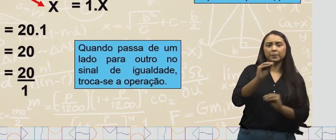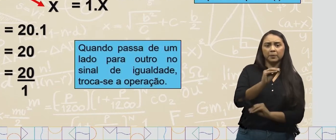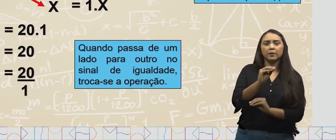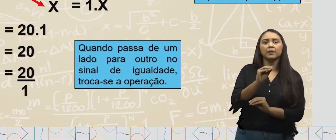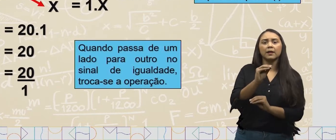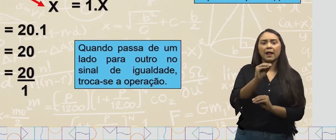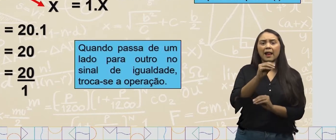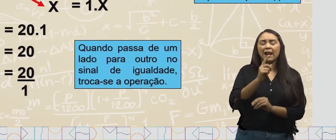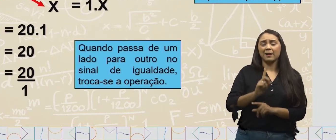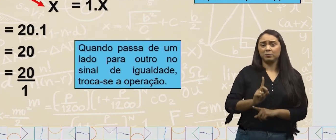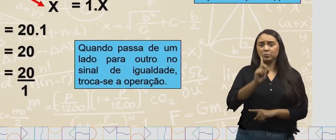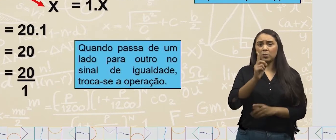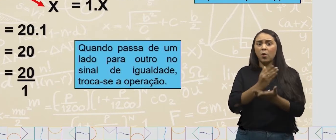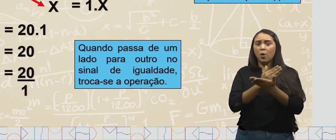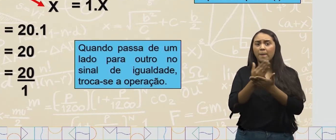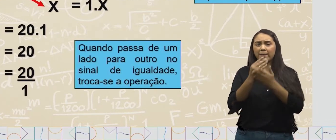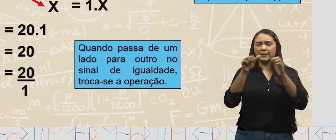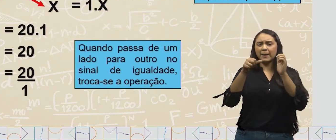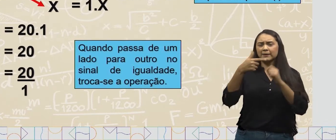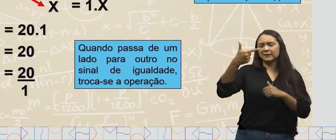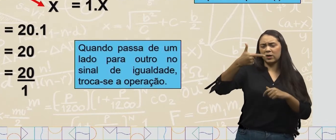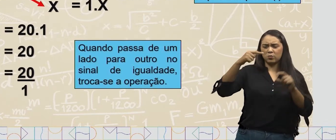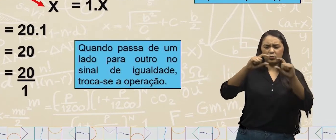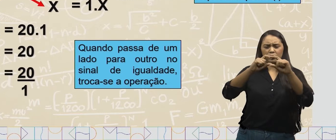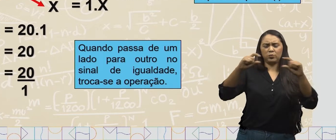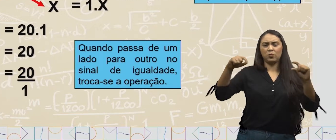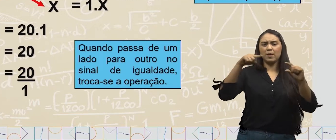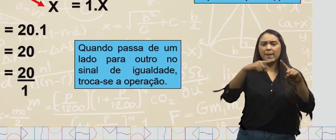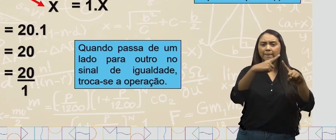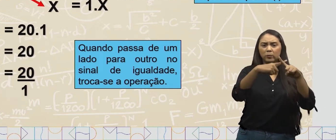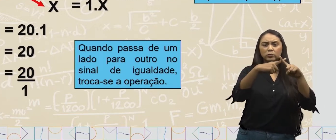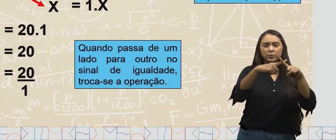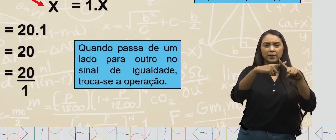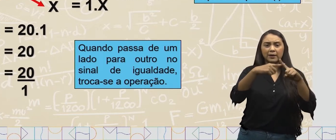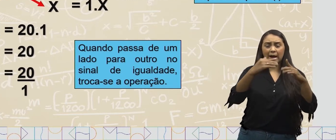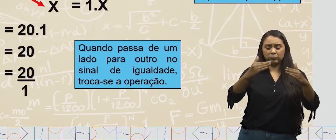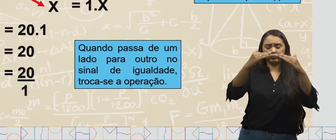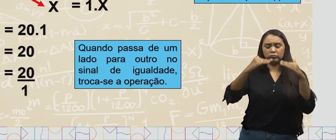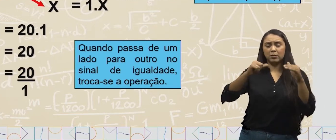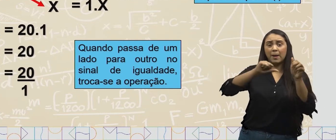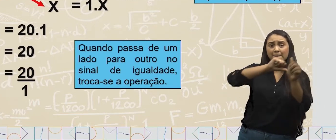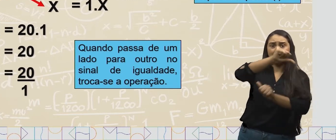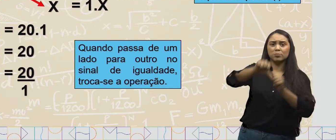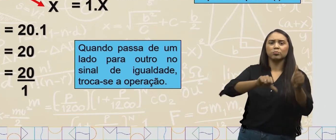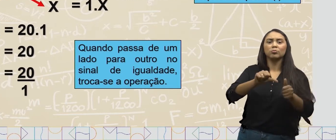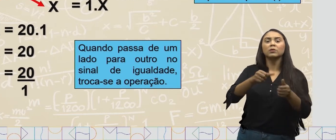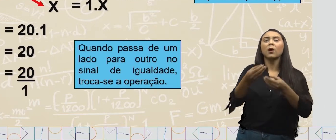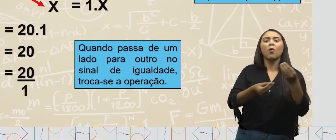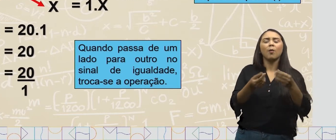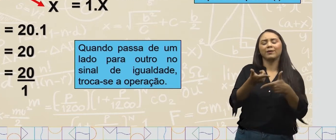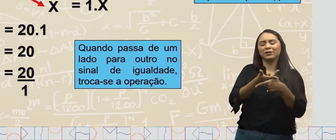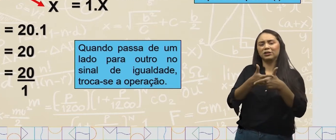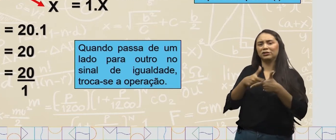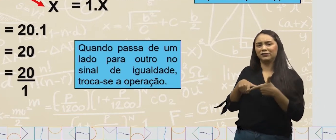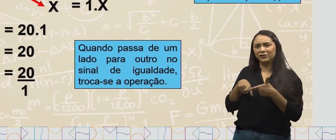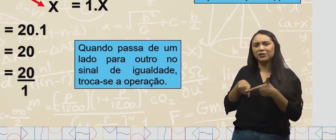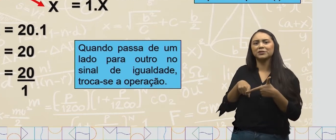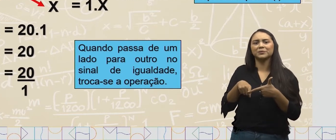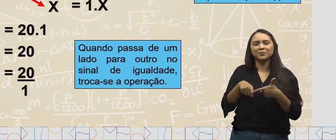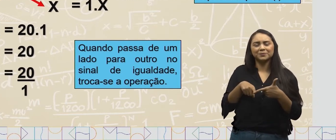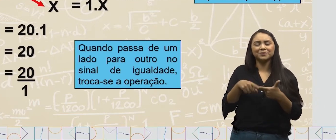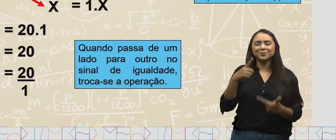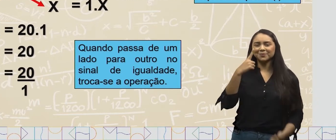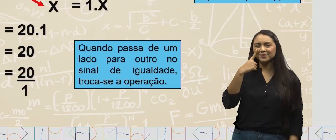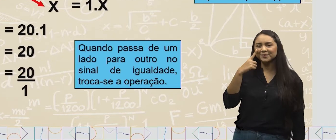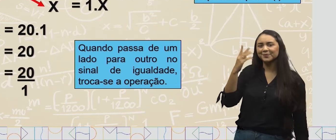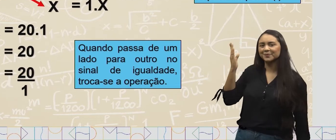está multiplicando, preste bem atenção, ele vai passar para o outro lado dividindo. Observe